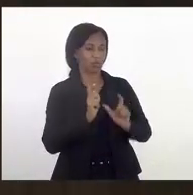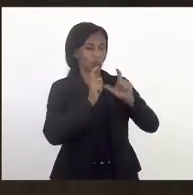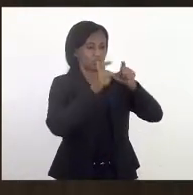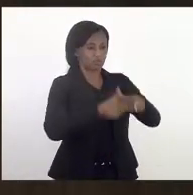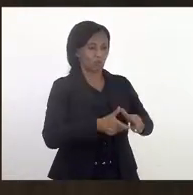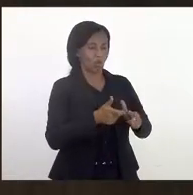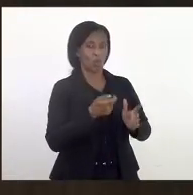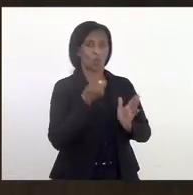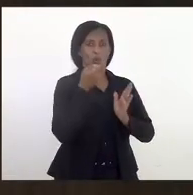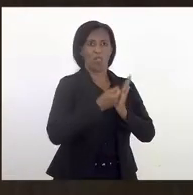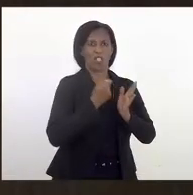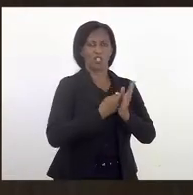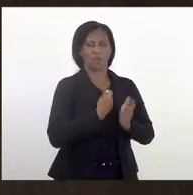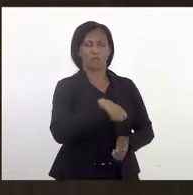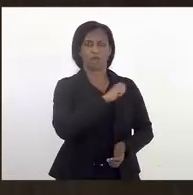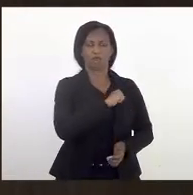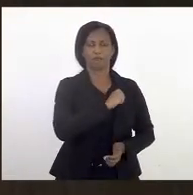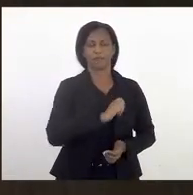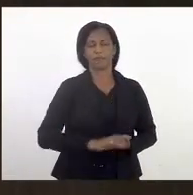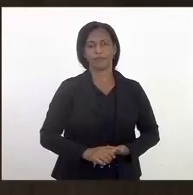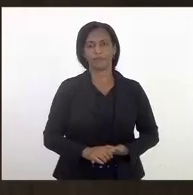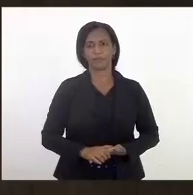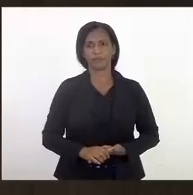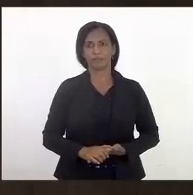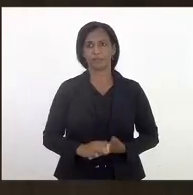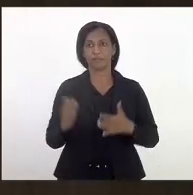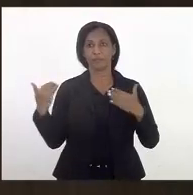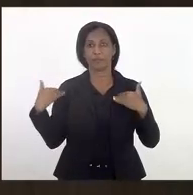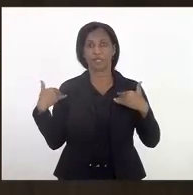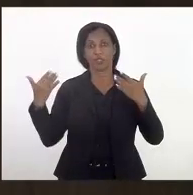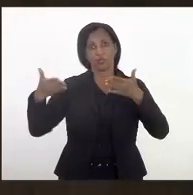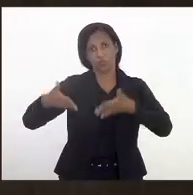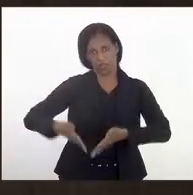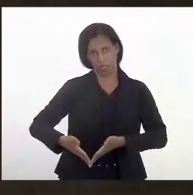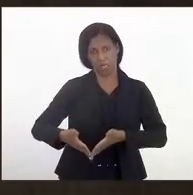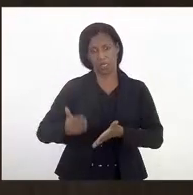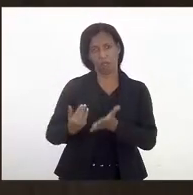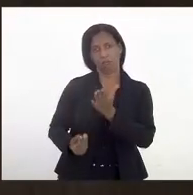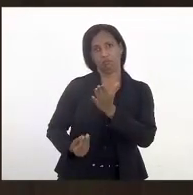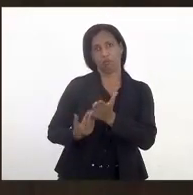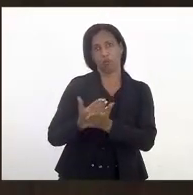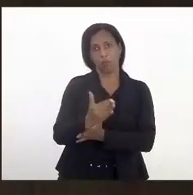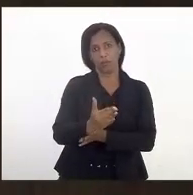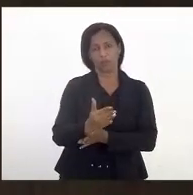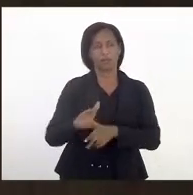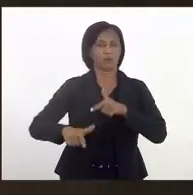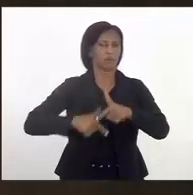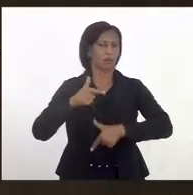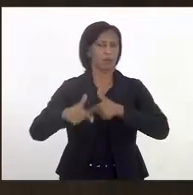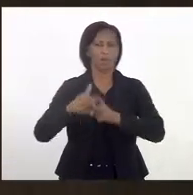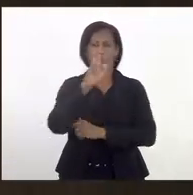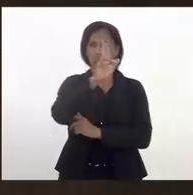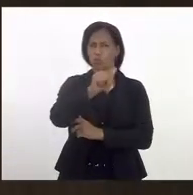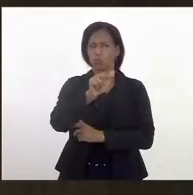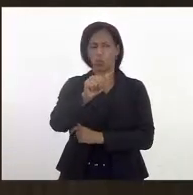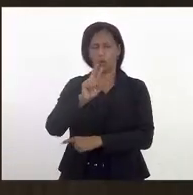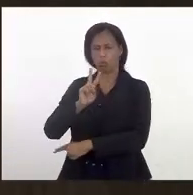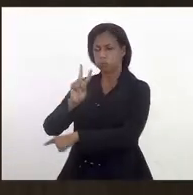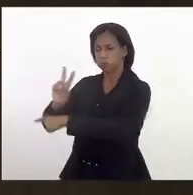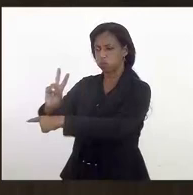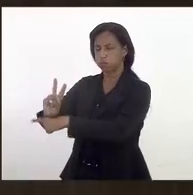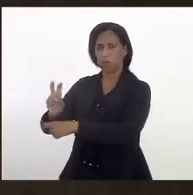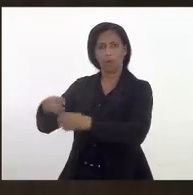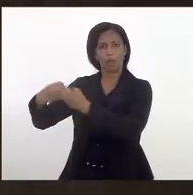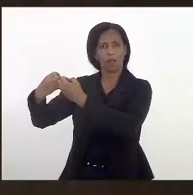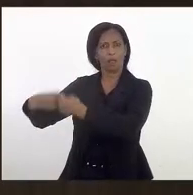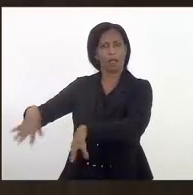debate do regime de recuperação fiscal desde que eu cheguei aqui nessa casa Nunca defendi nenhum tipo de gasto que possa